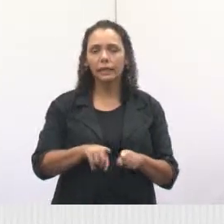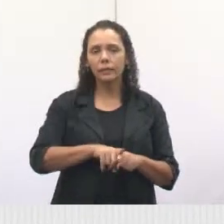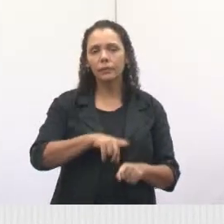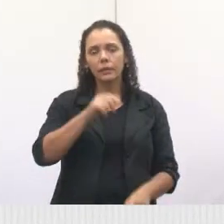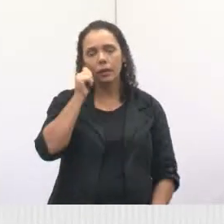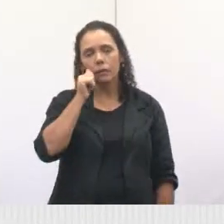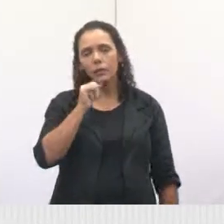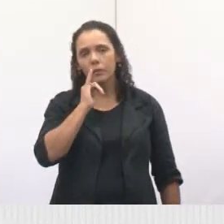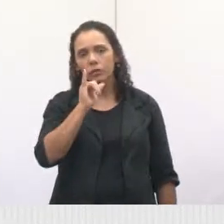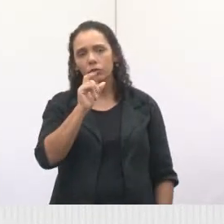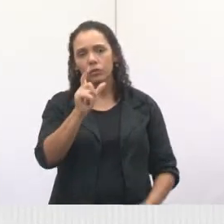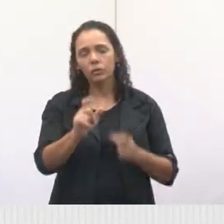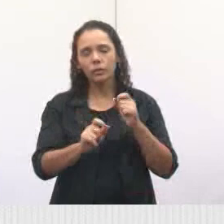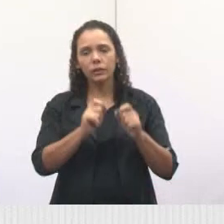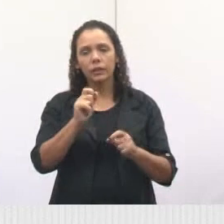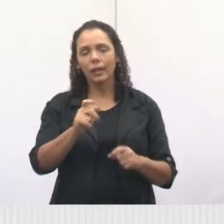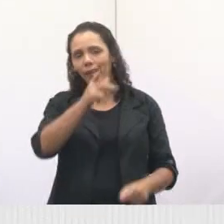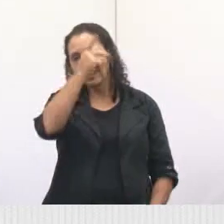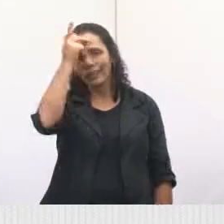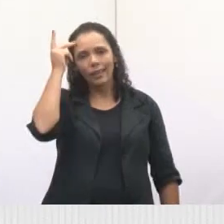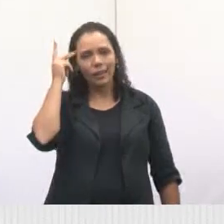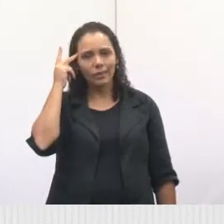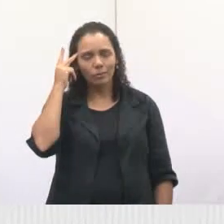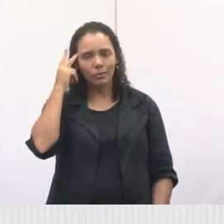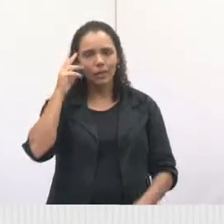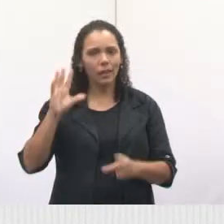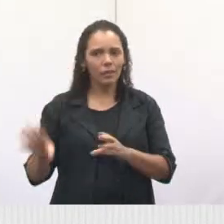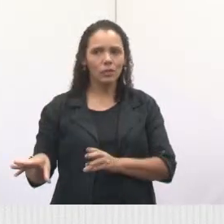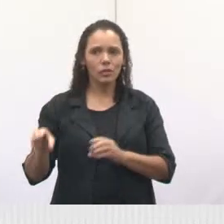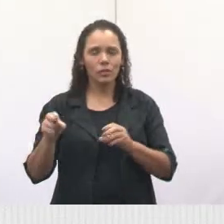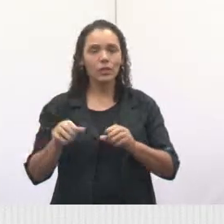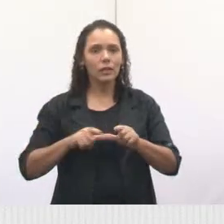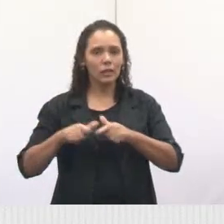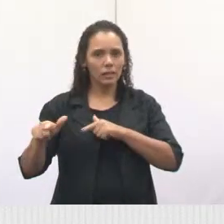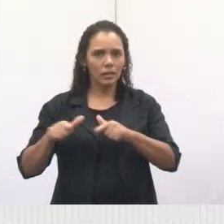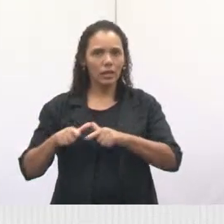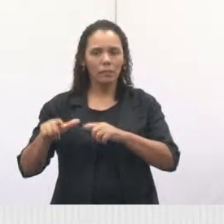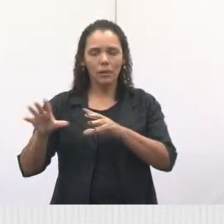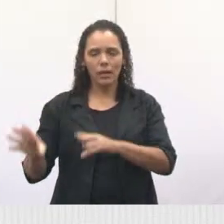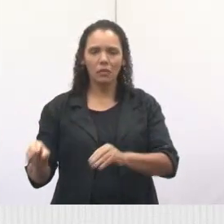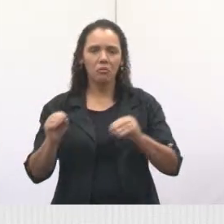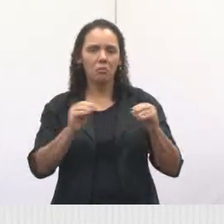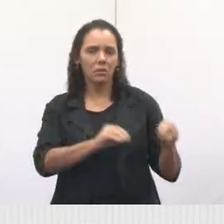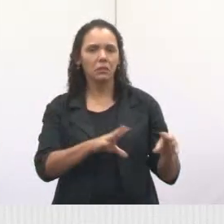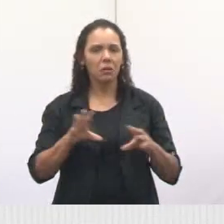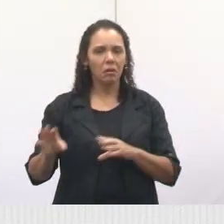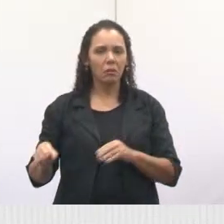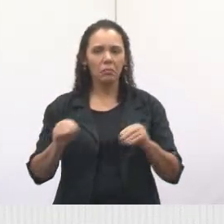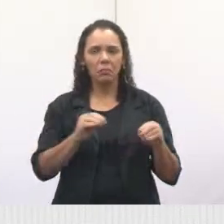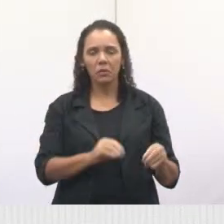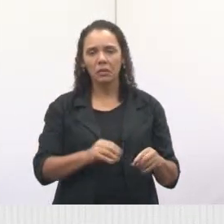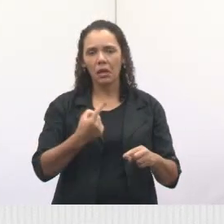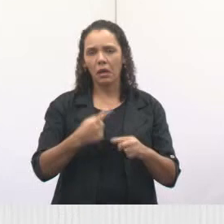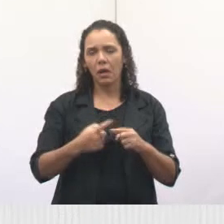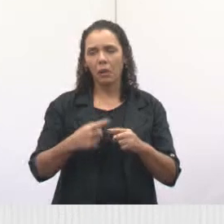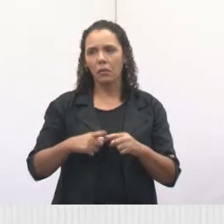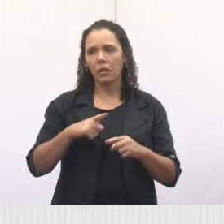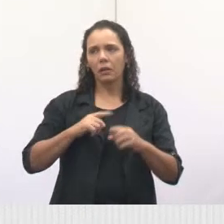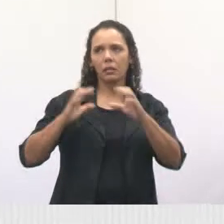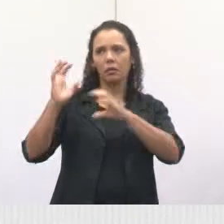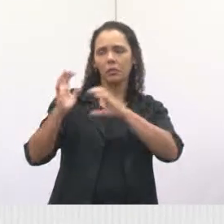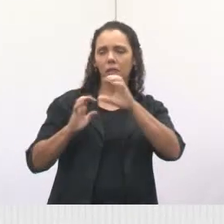de carreira não sofram transferências aleatórias por assuntos fúteis, baseados em intrigas. É verdade,